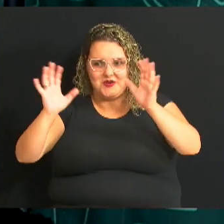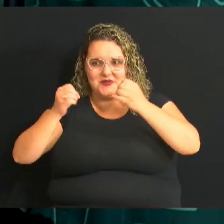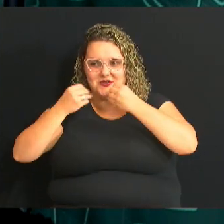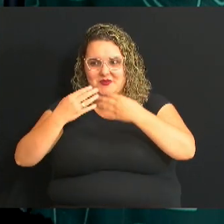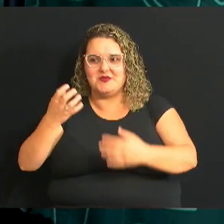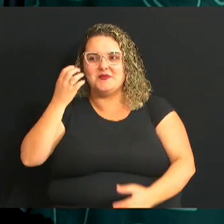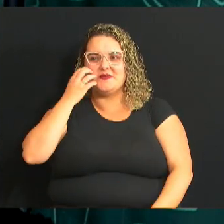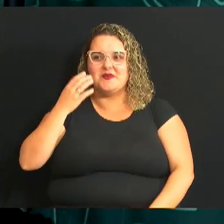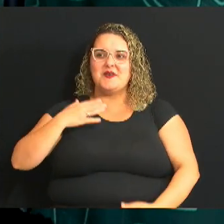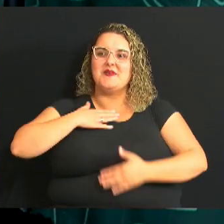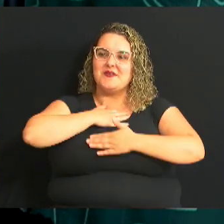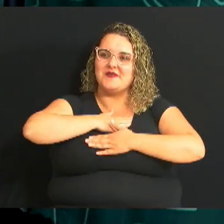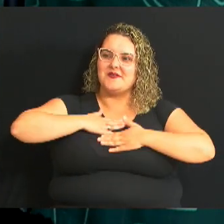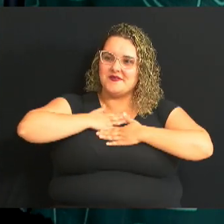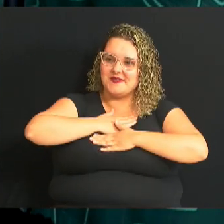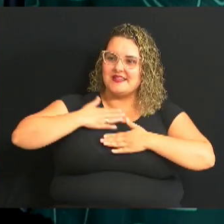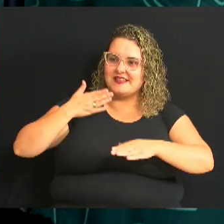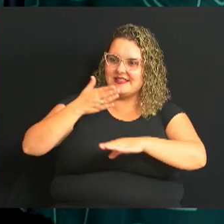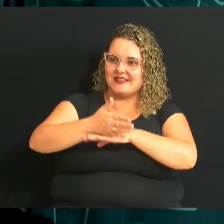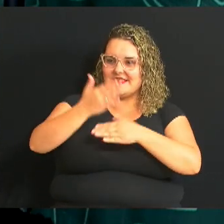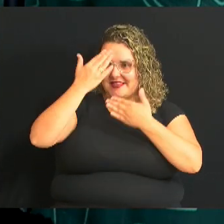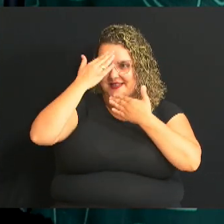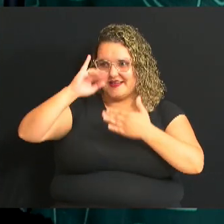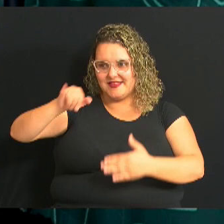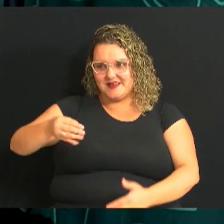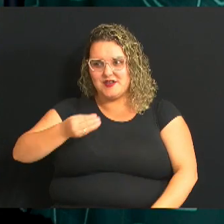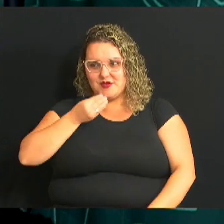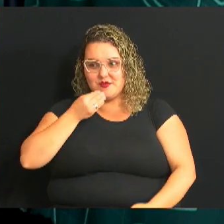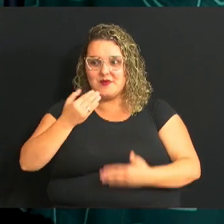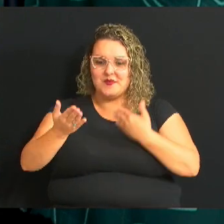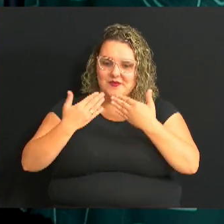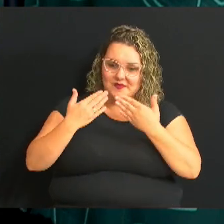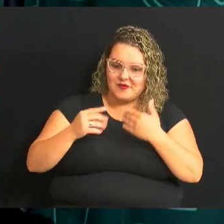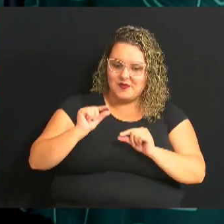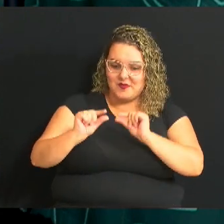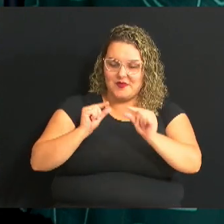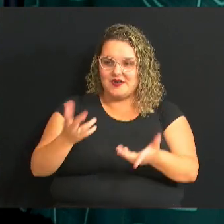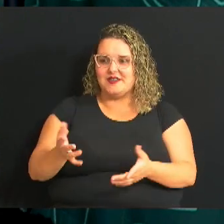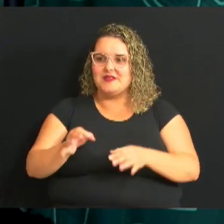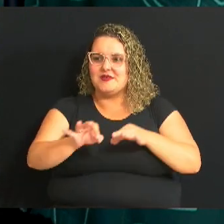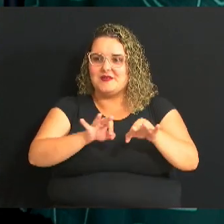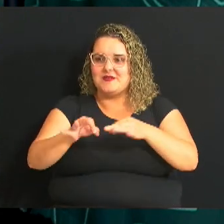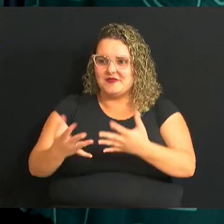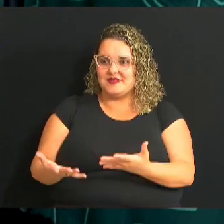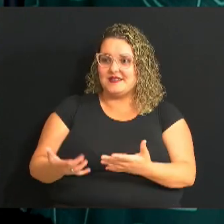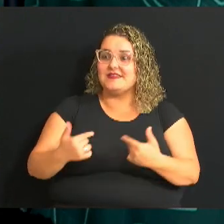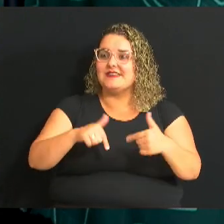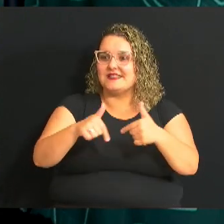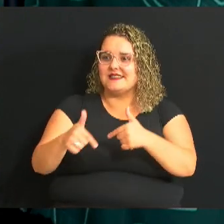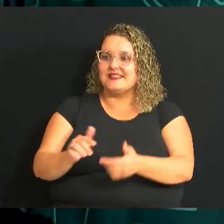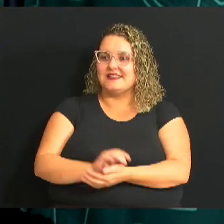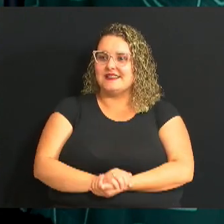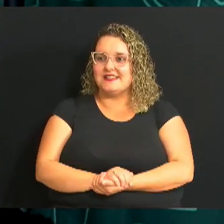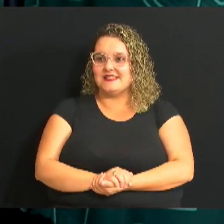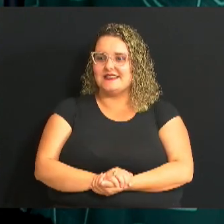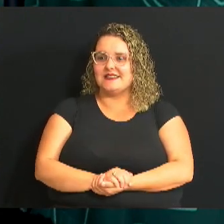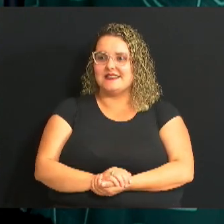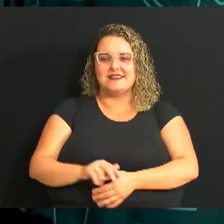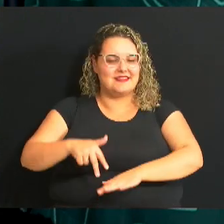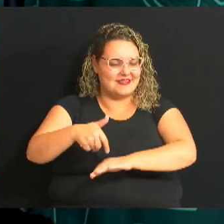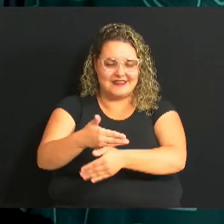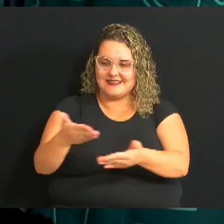Prazer participar. Obrigada pela oportunidade aí de poder falar um pouquinho mais sobre esse projeto, sobre esse trabalho. E estamos aqui à